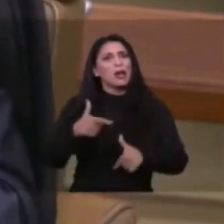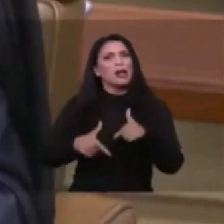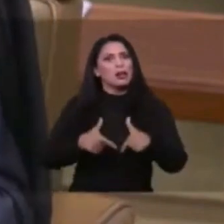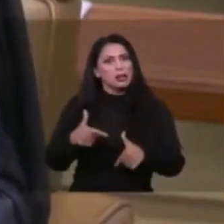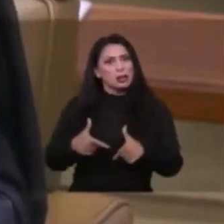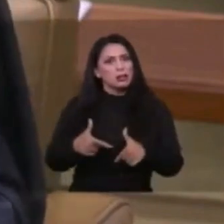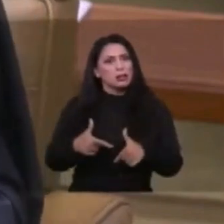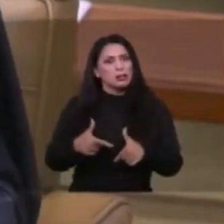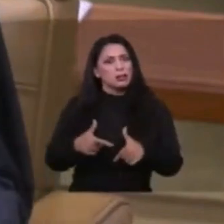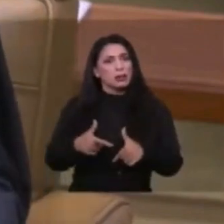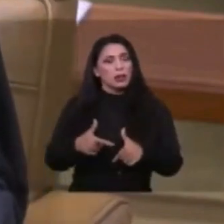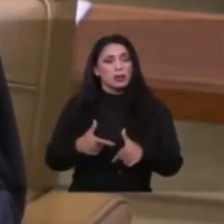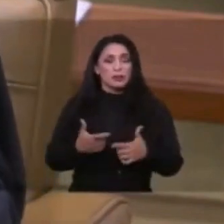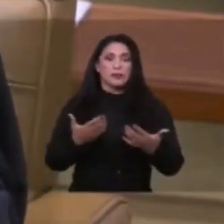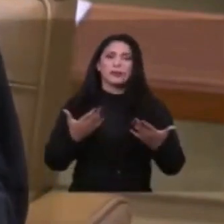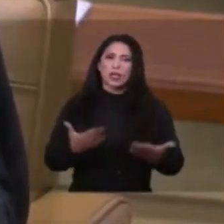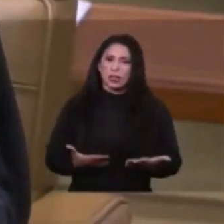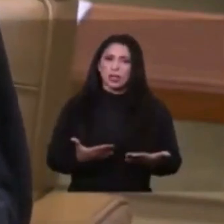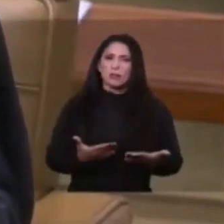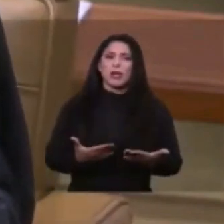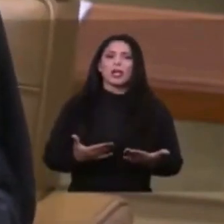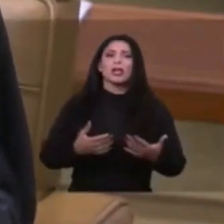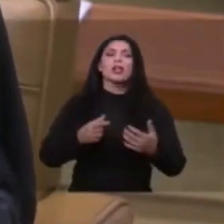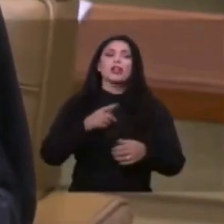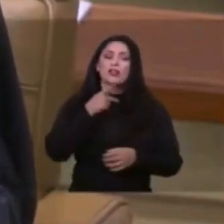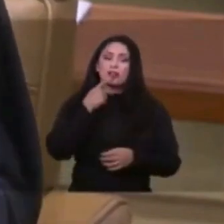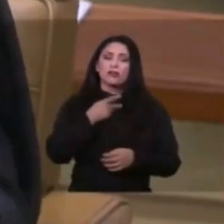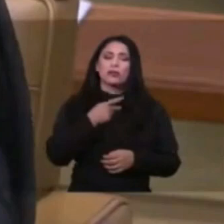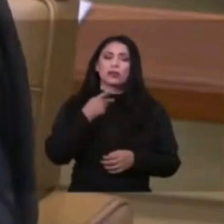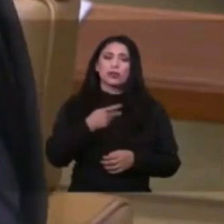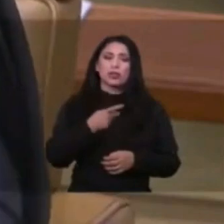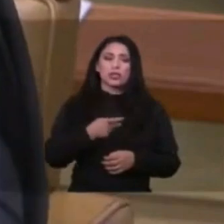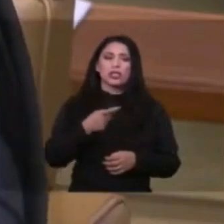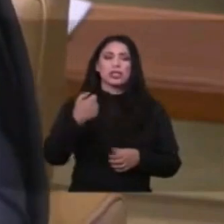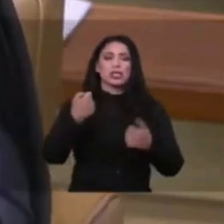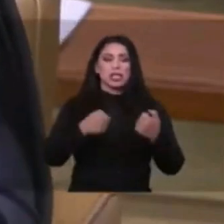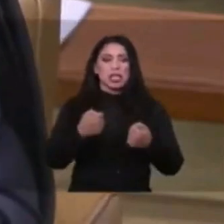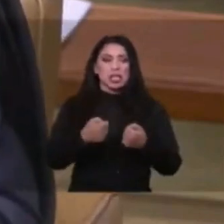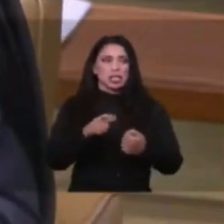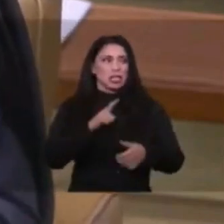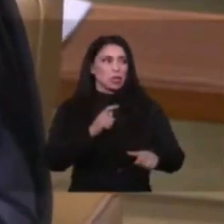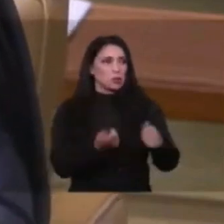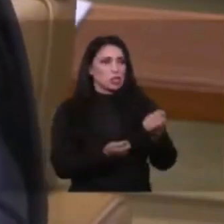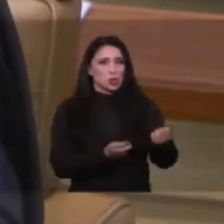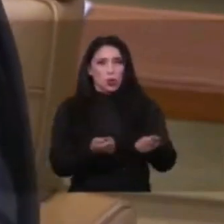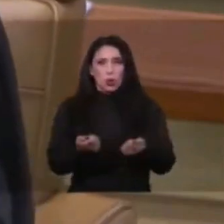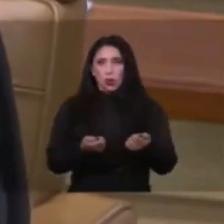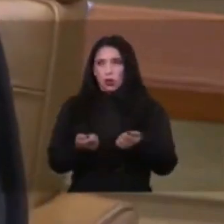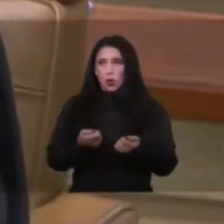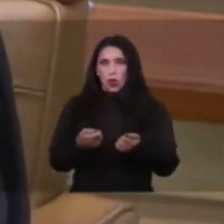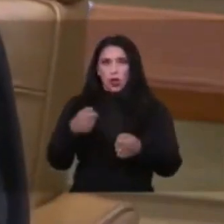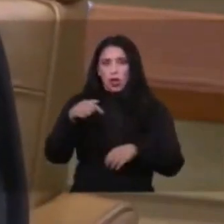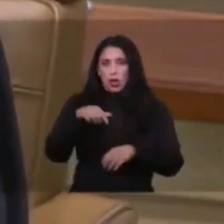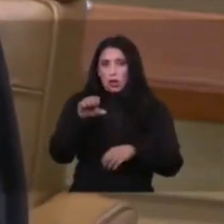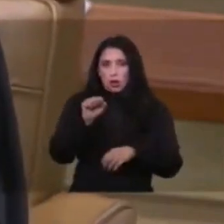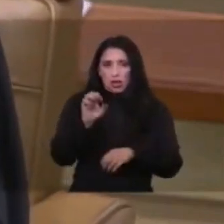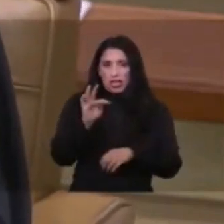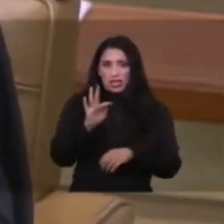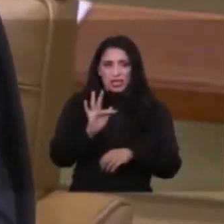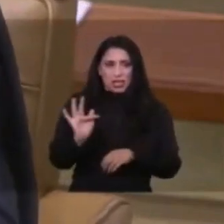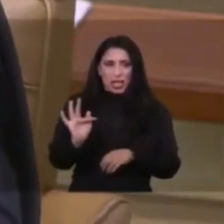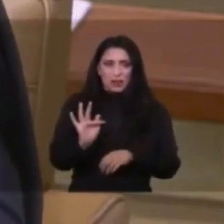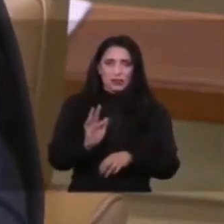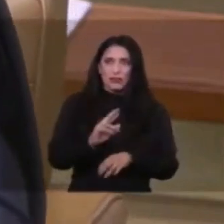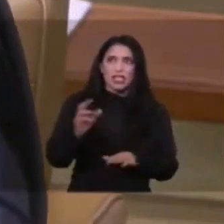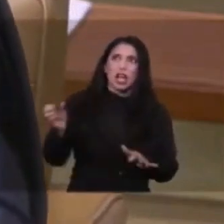Ainda, é desnecessário dizer que, ao realizar essa forma de controle, este tribunal certamente não estará